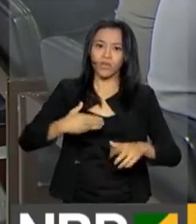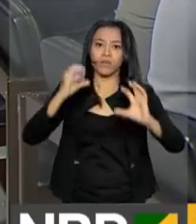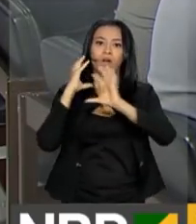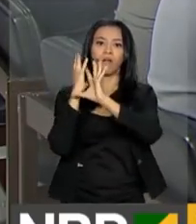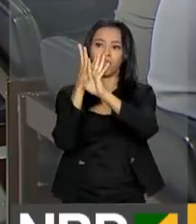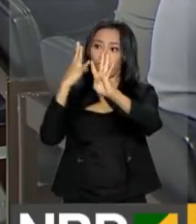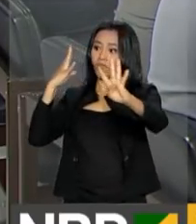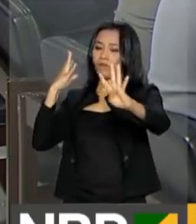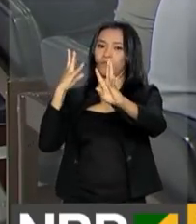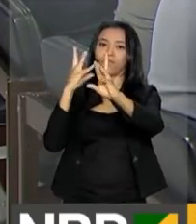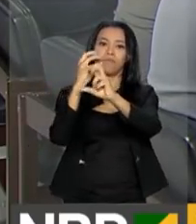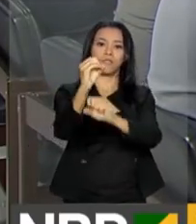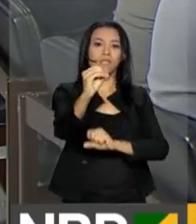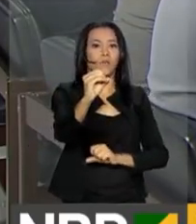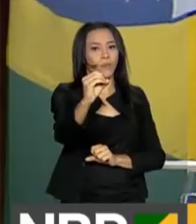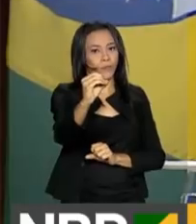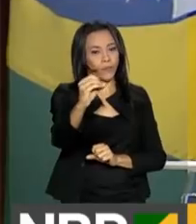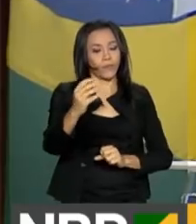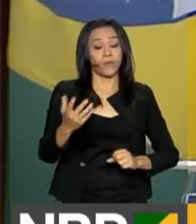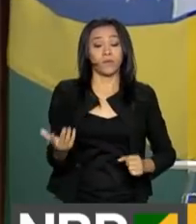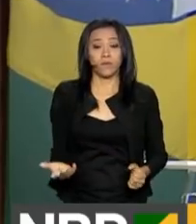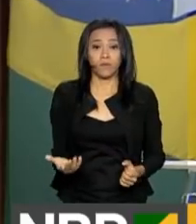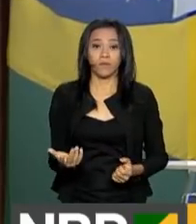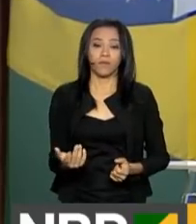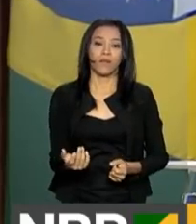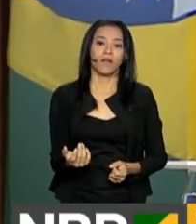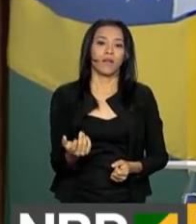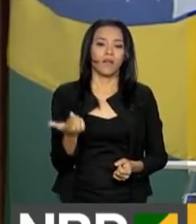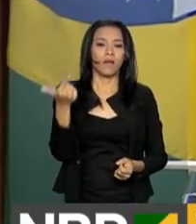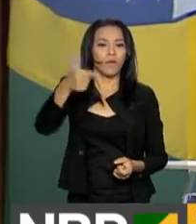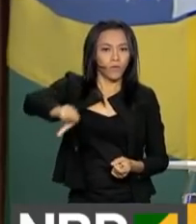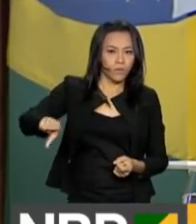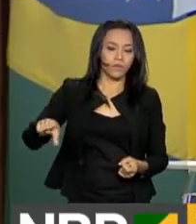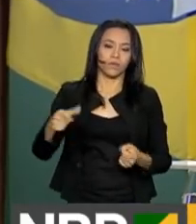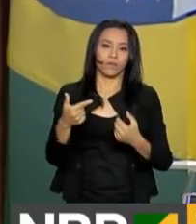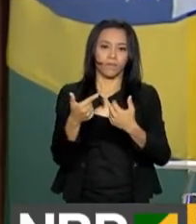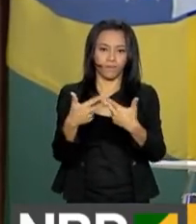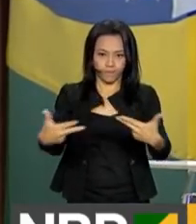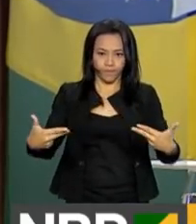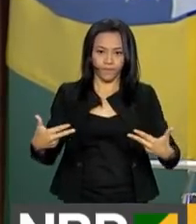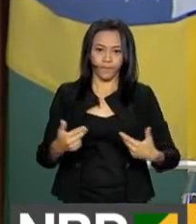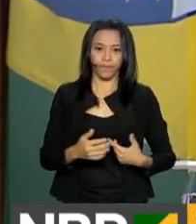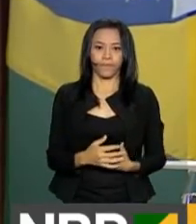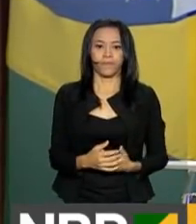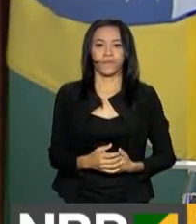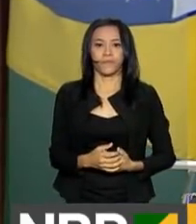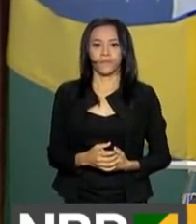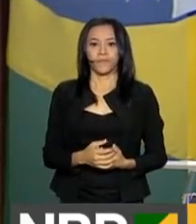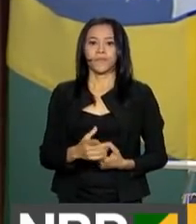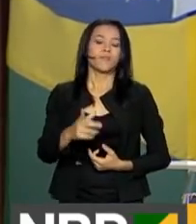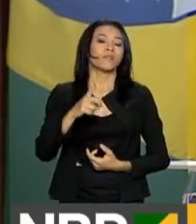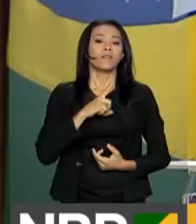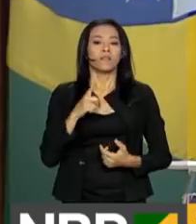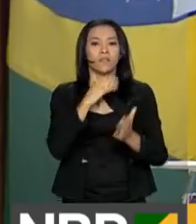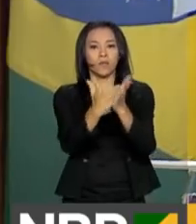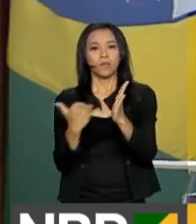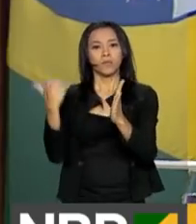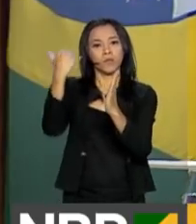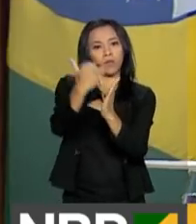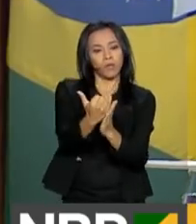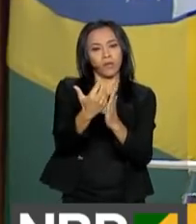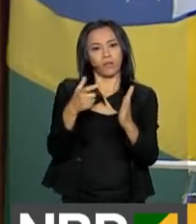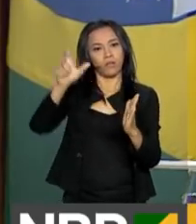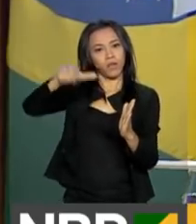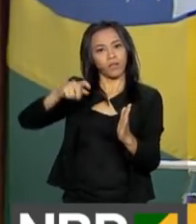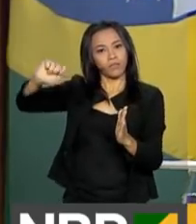e sobre gerarmos ainda não é ainda temos um aumento para o bolsa família